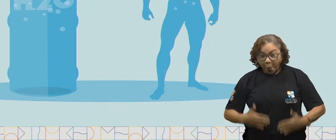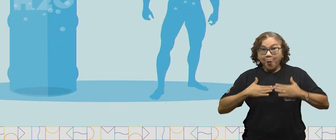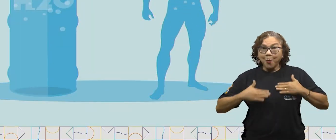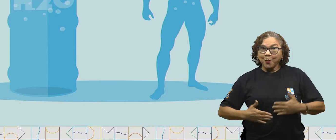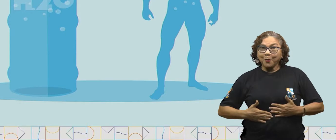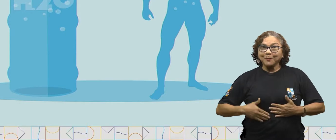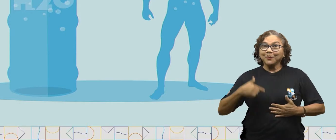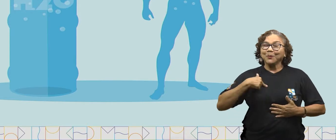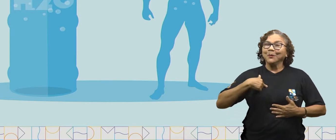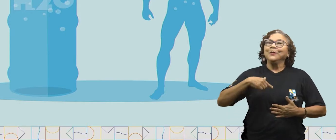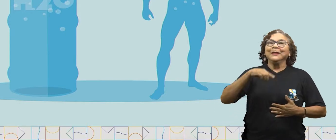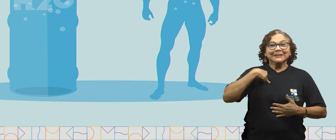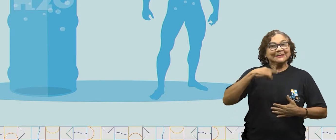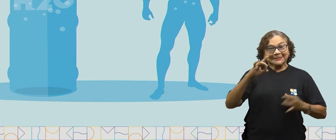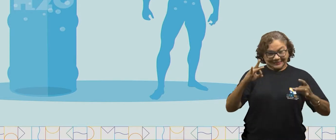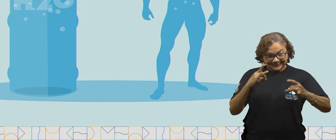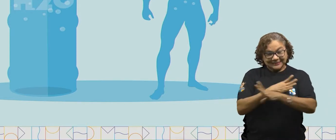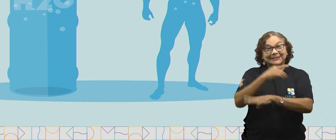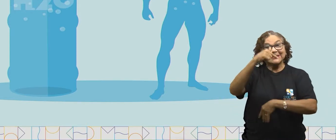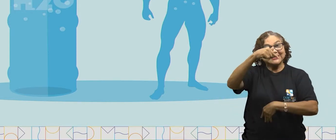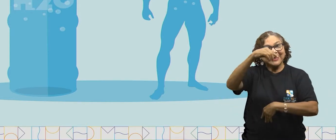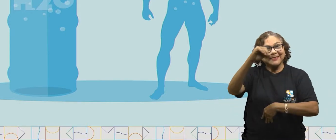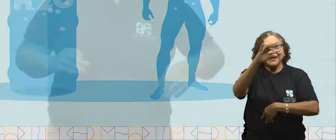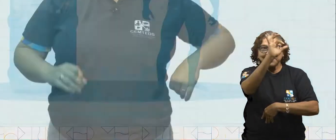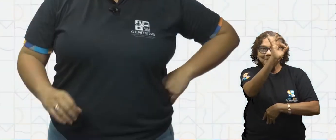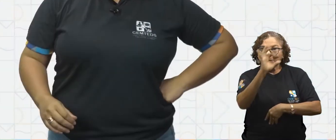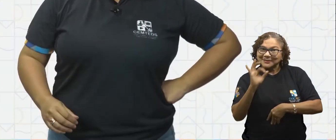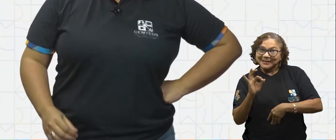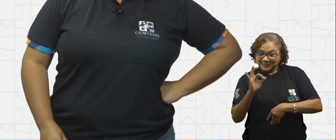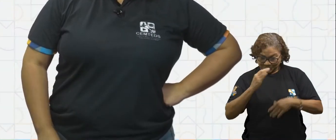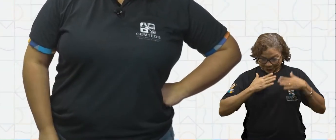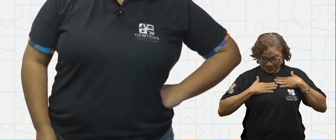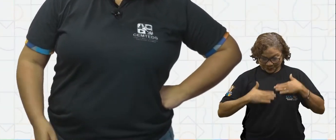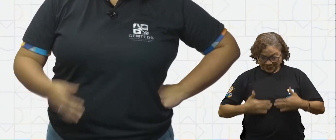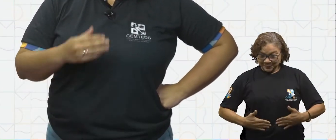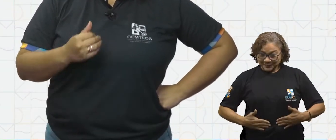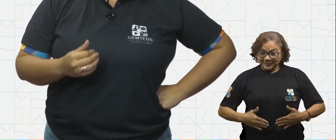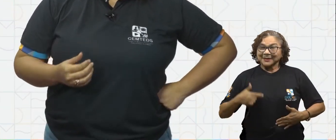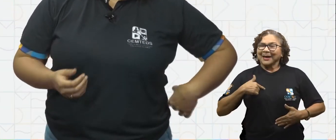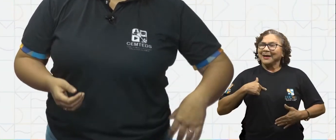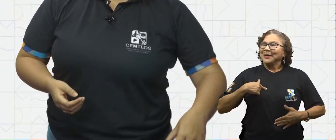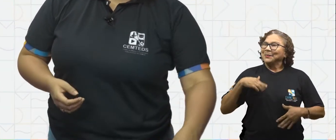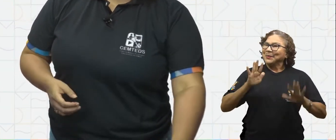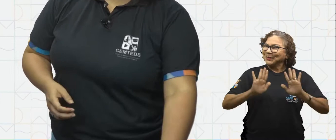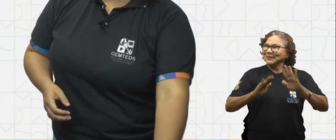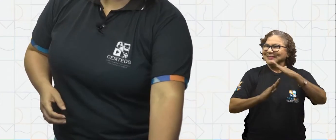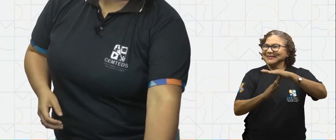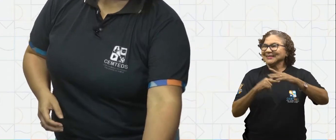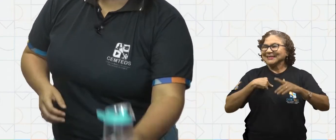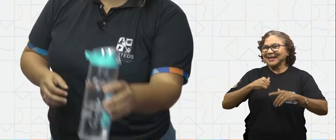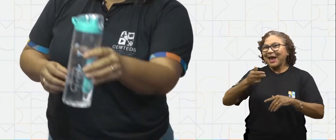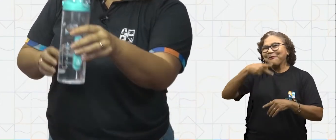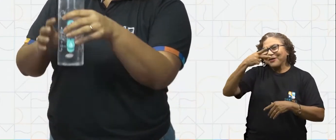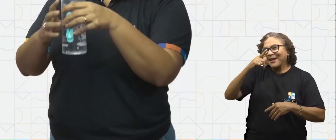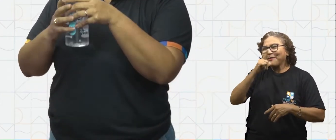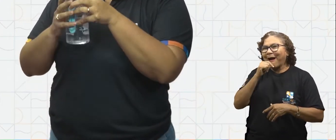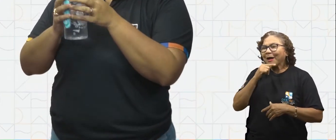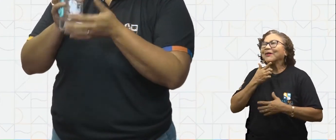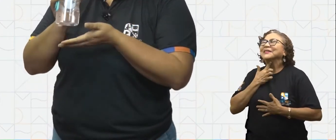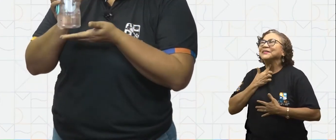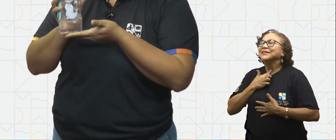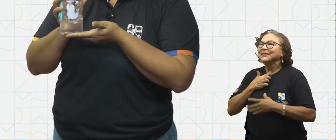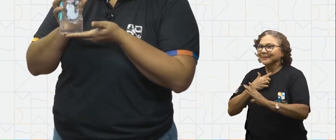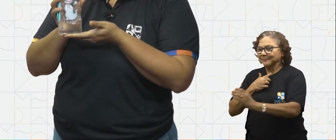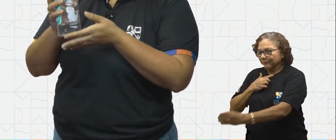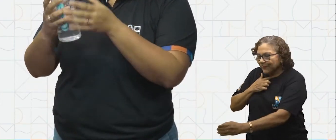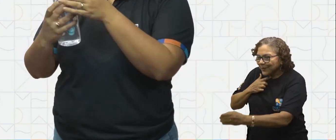é formado por água? Cerca de 70%. Falando tanto em água, me deu uma sede. Deixa eu beber uma aguinha aqui,